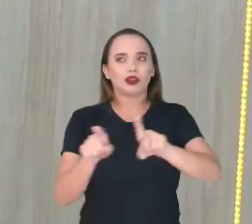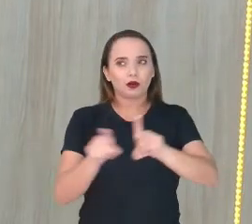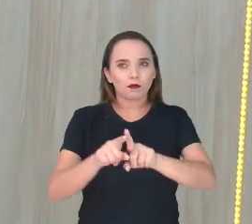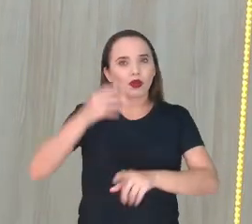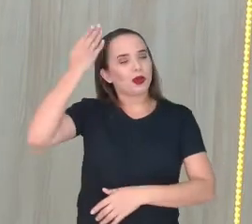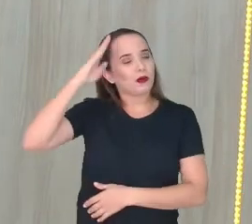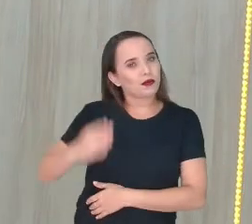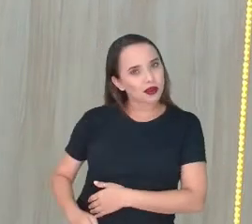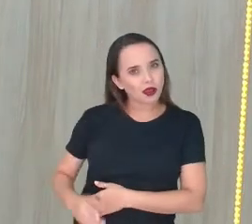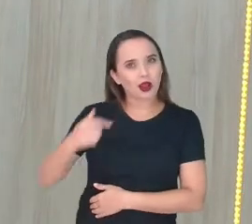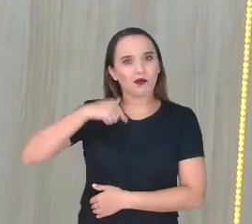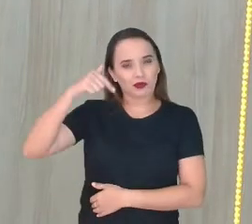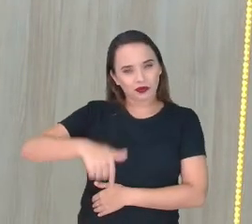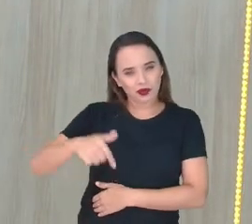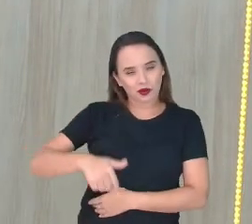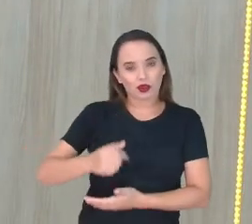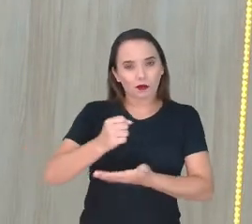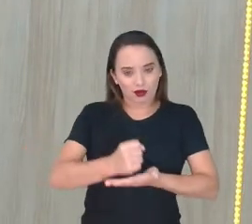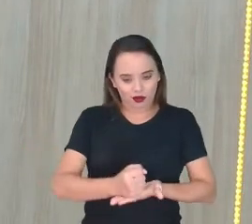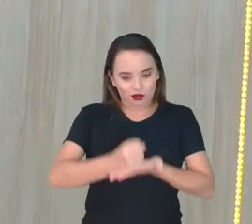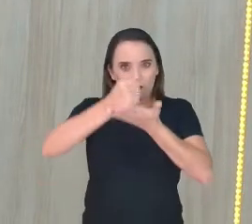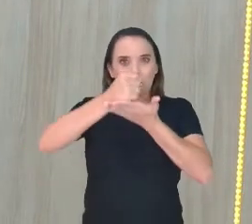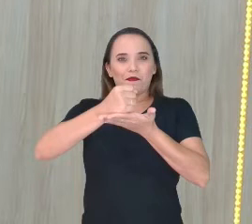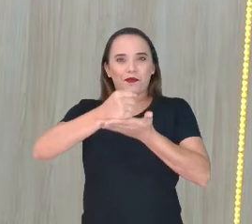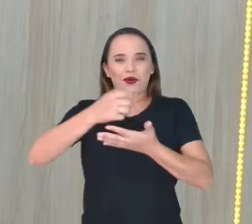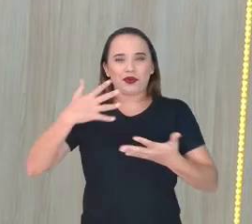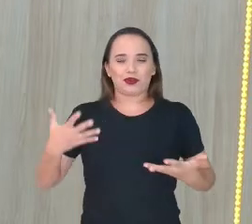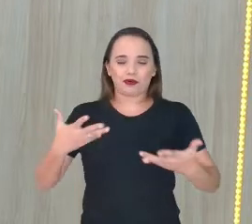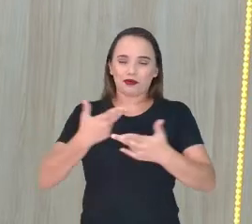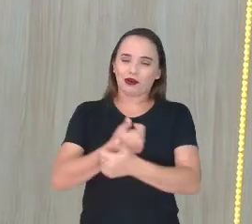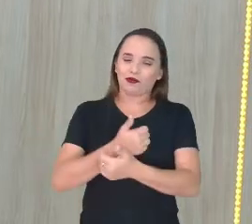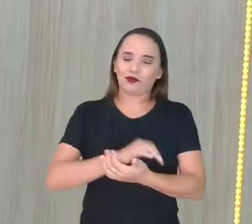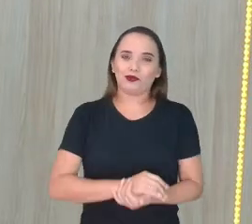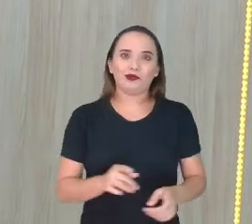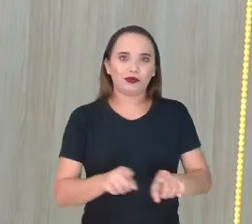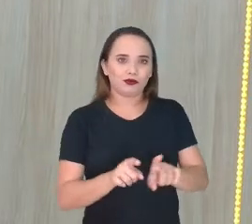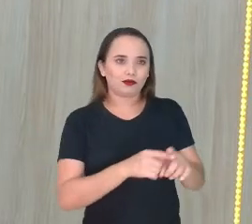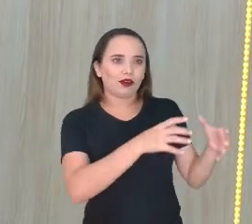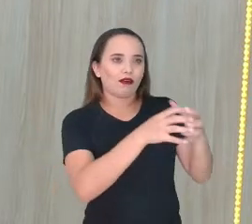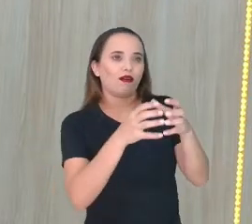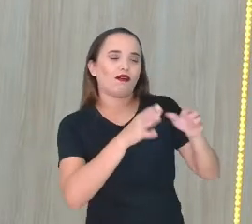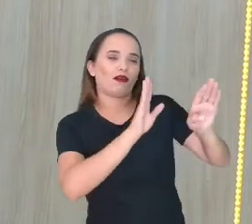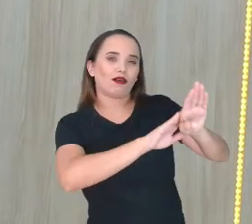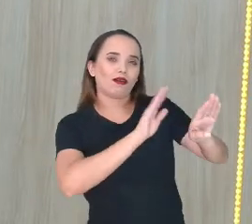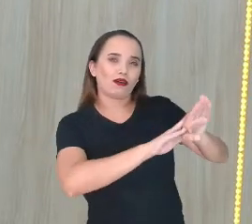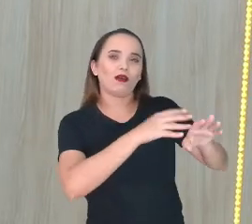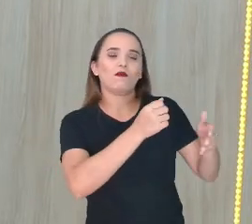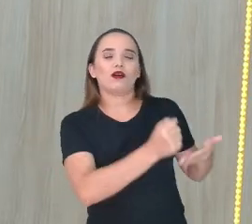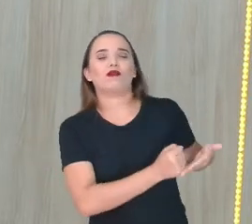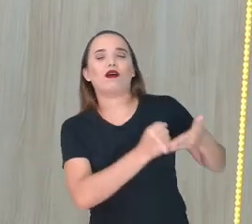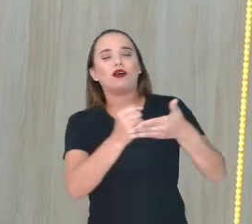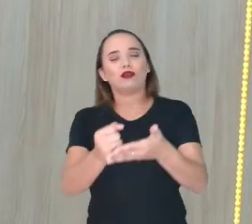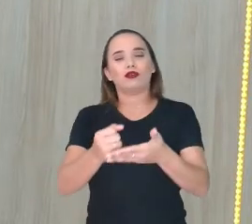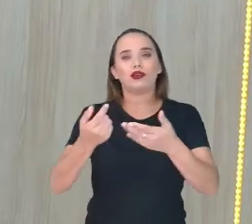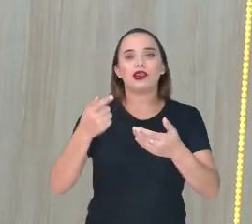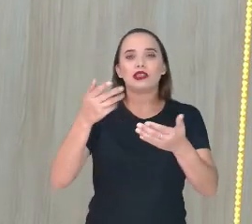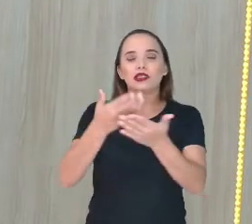a Brielle pelo suporte incrível nessa aula, agradecer a produção que permite que as aulas cheguem até vocês